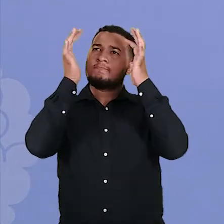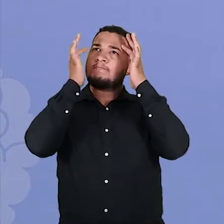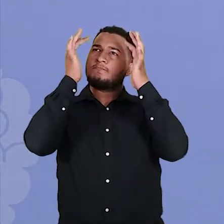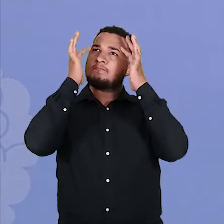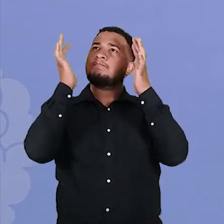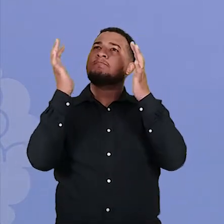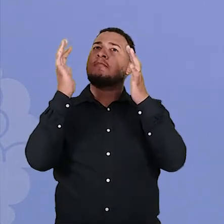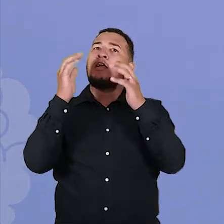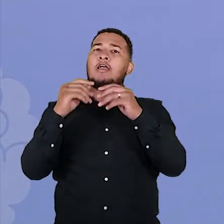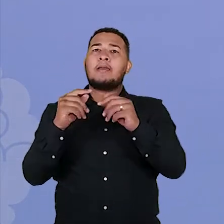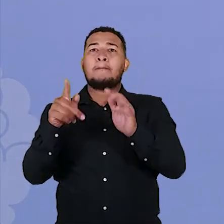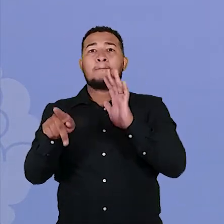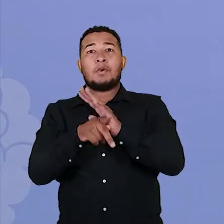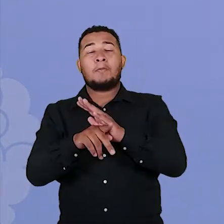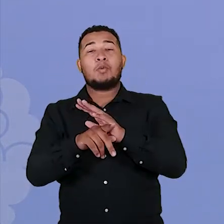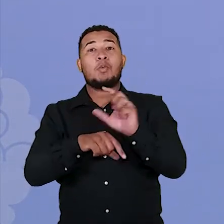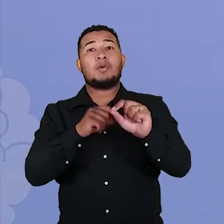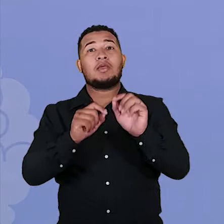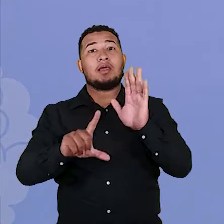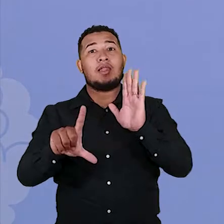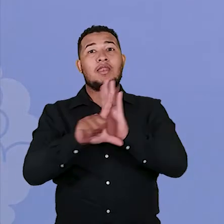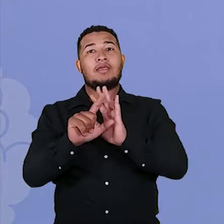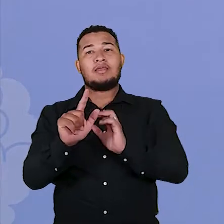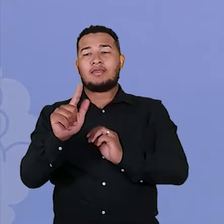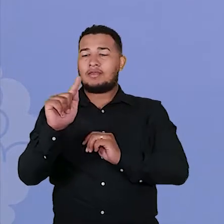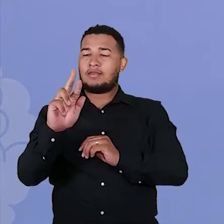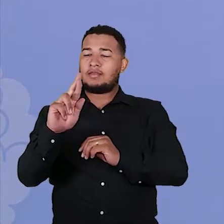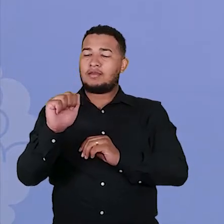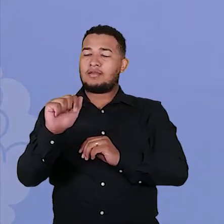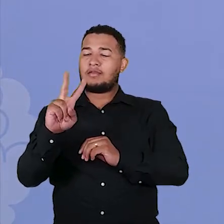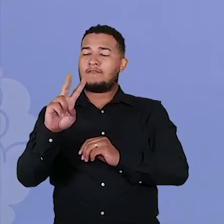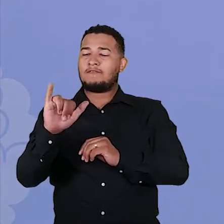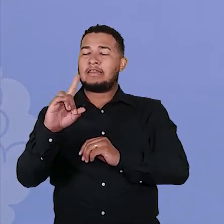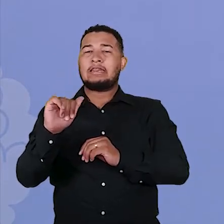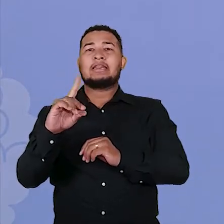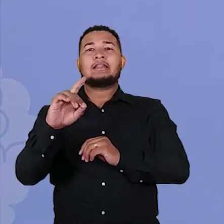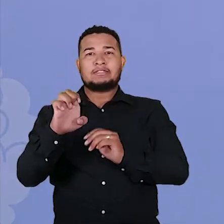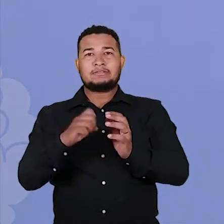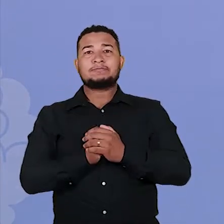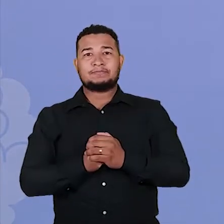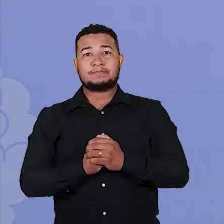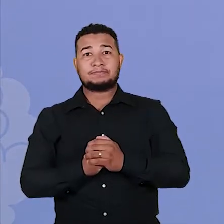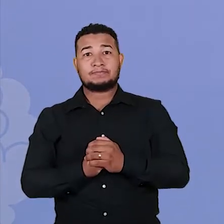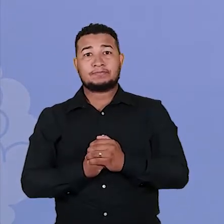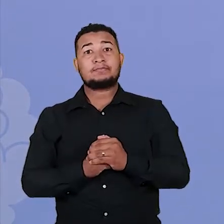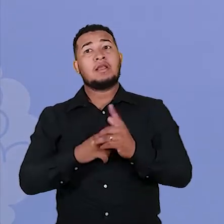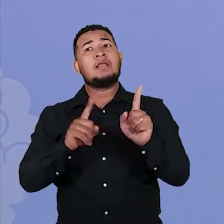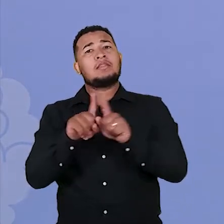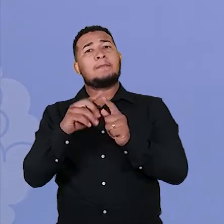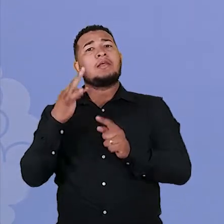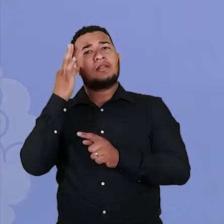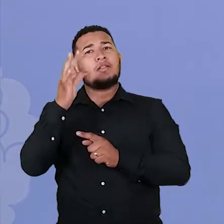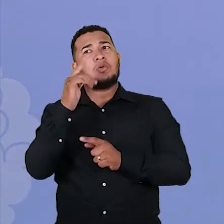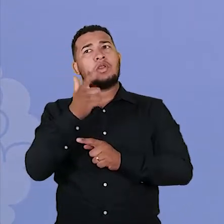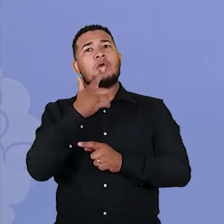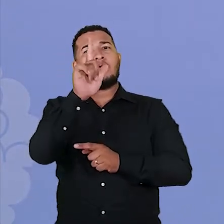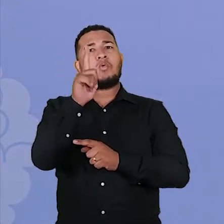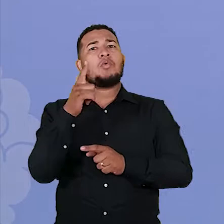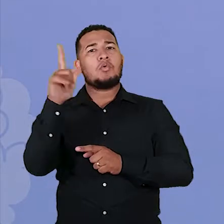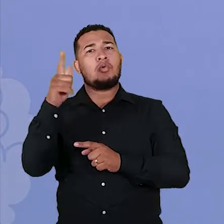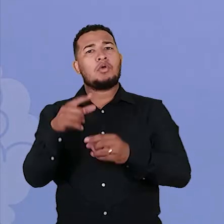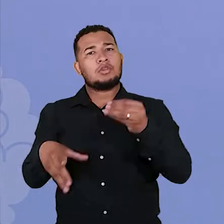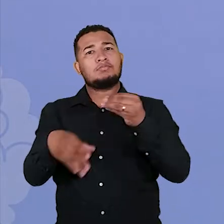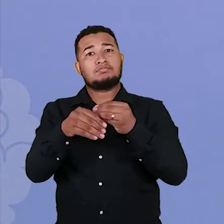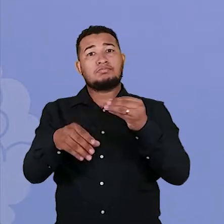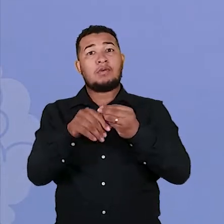lei da gravidade, tá? A teoria da lei da gravidade. E as outras teorias que ele inventou também